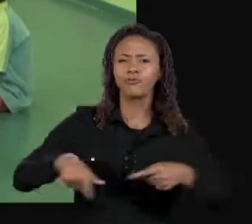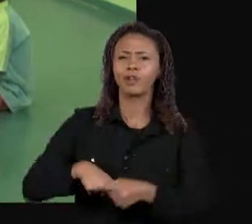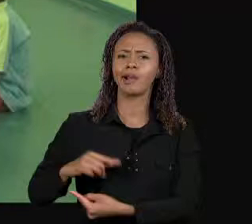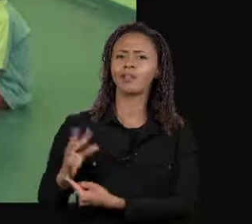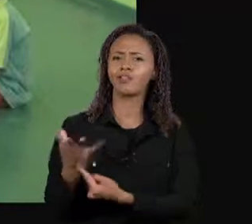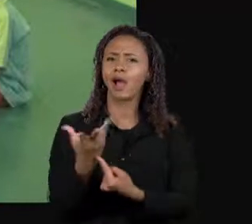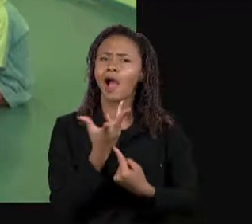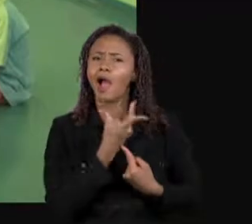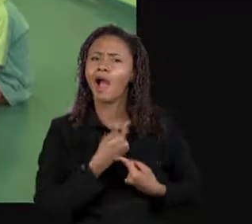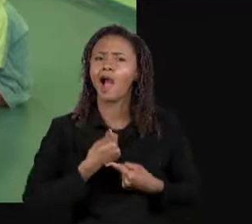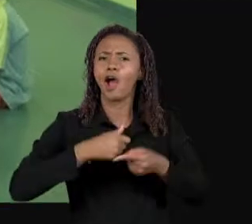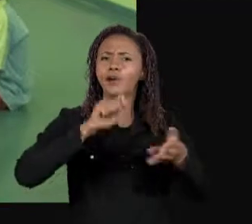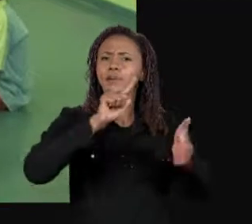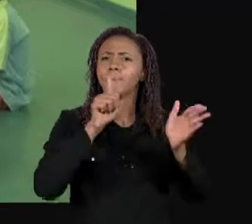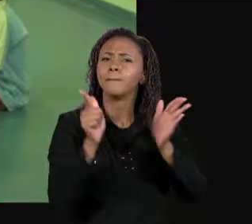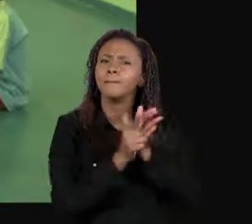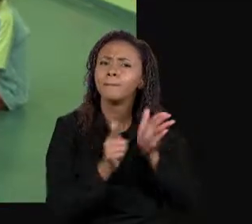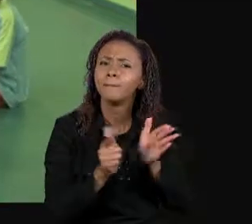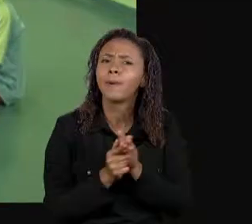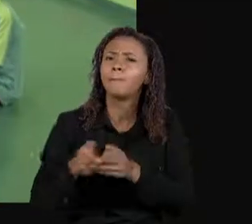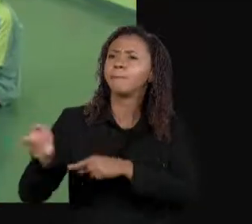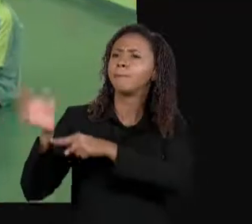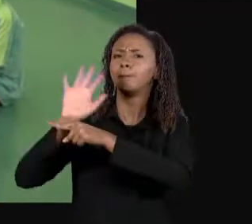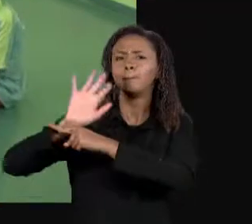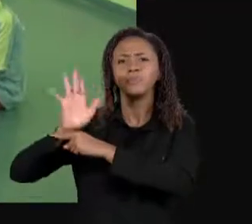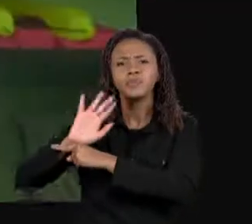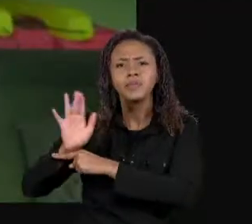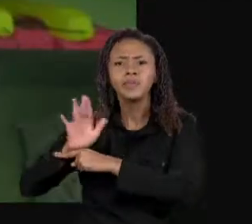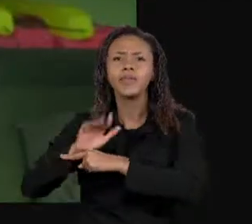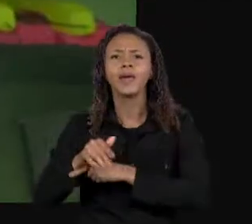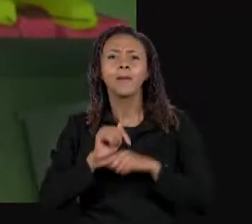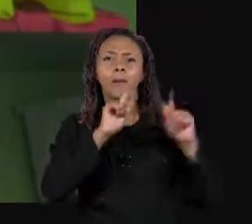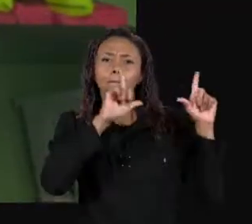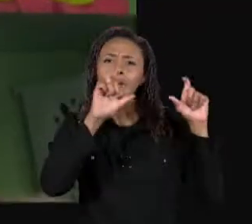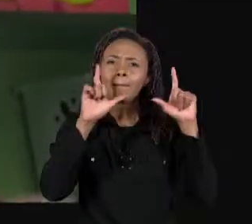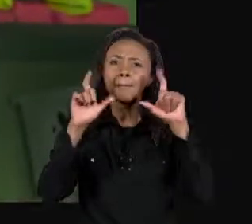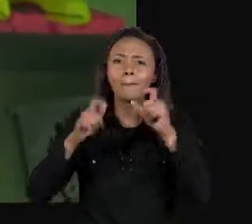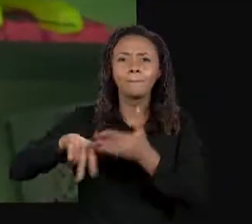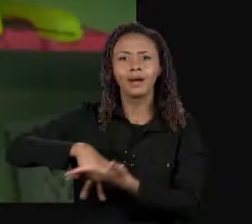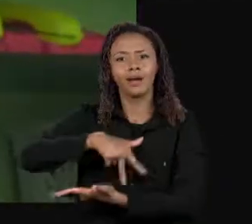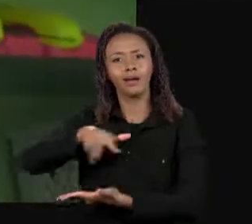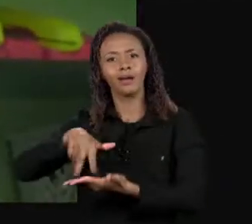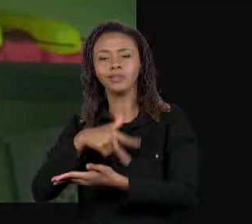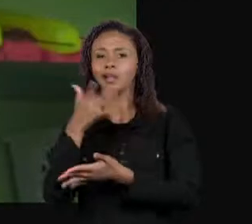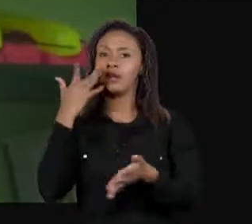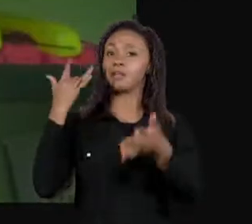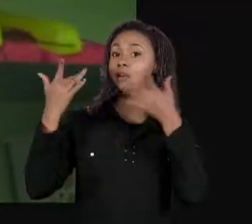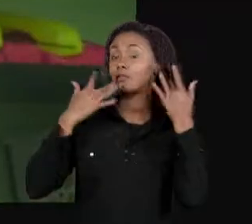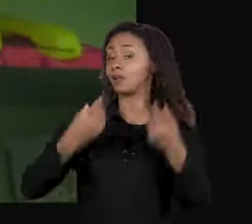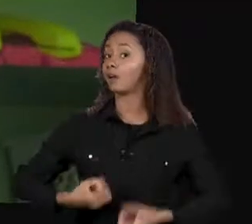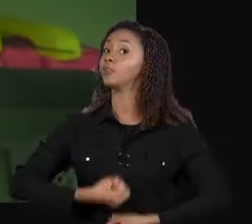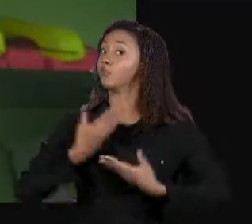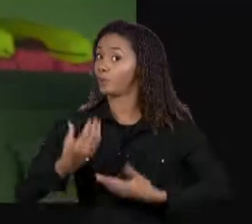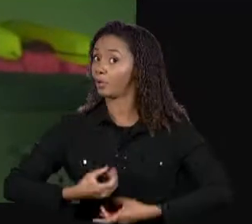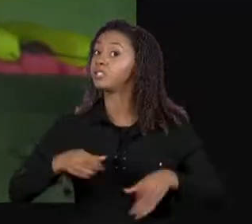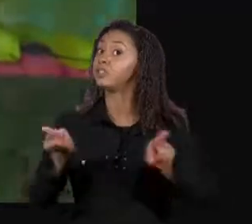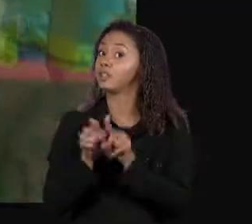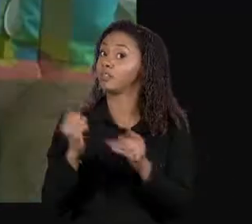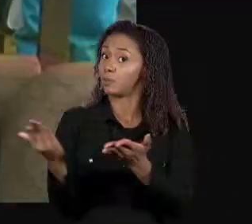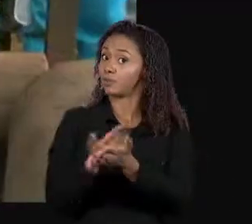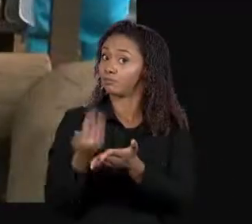e gráficas, cinema, fotografia, dança, teatro, poesia e